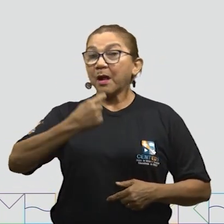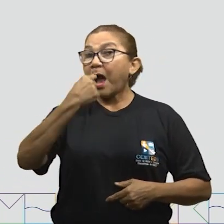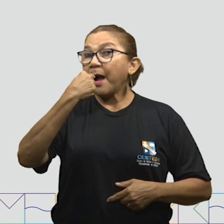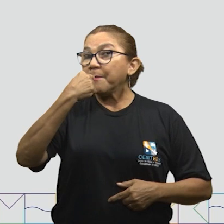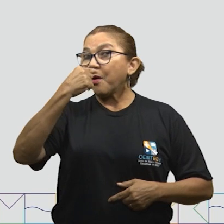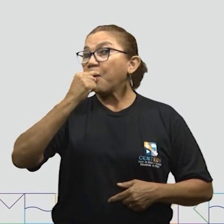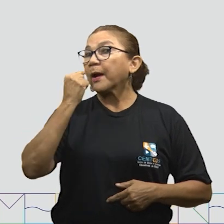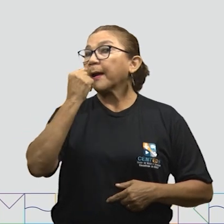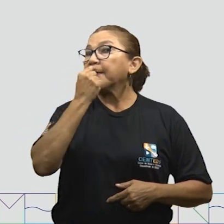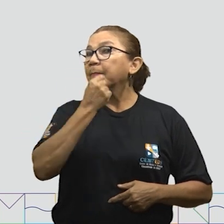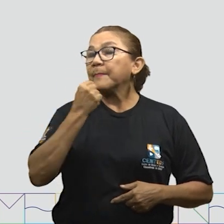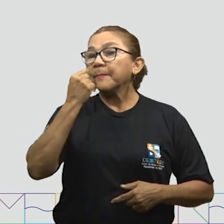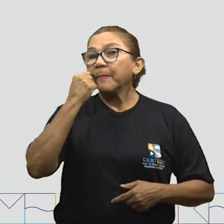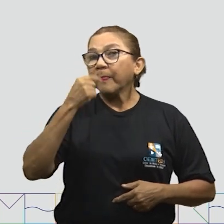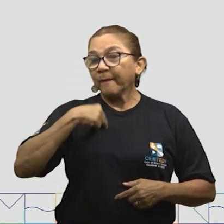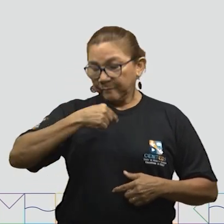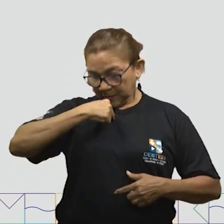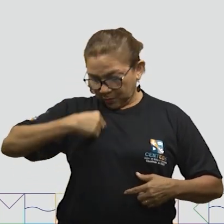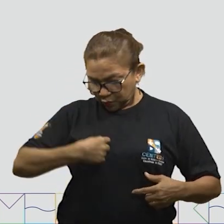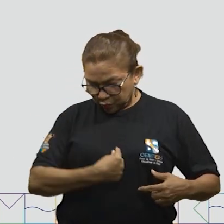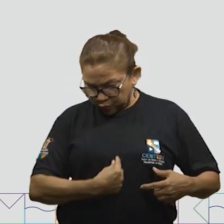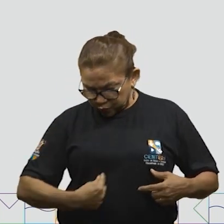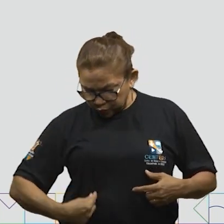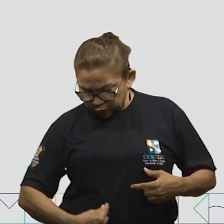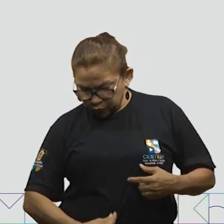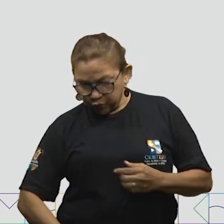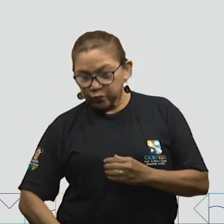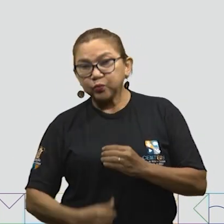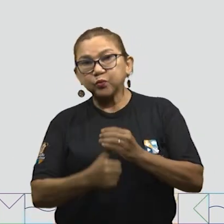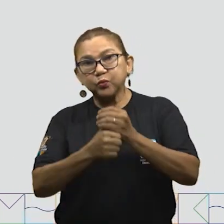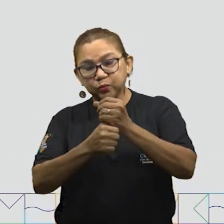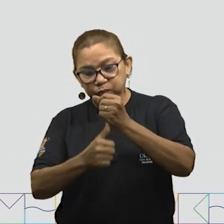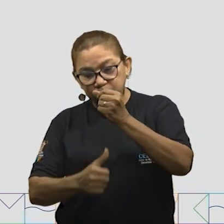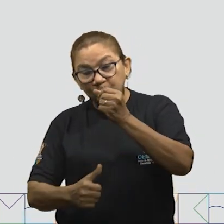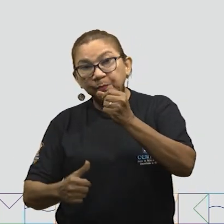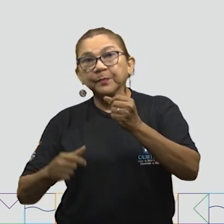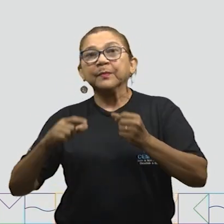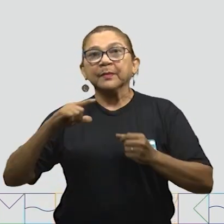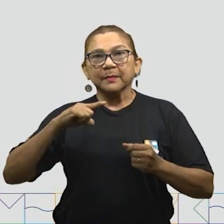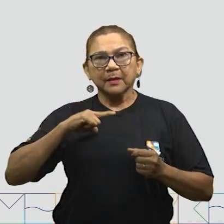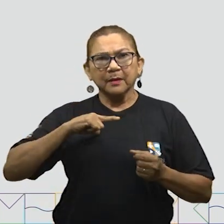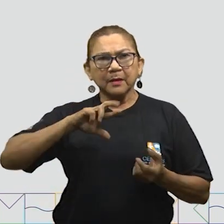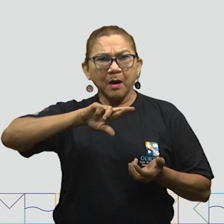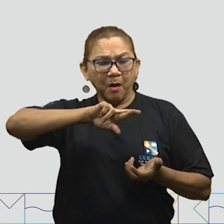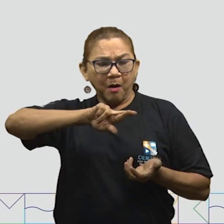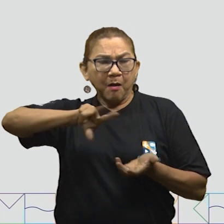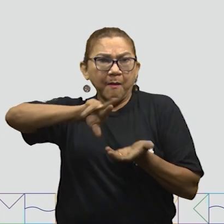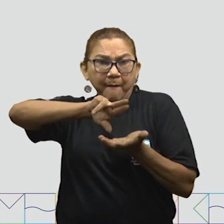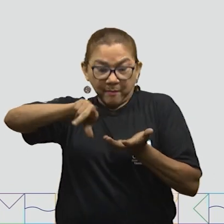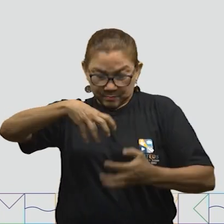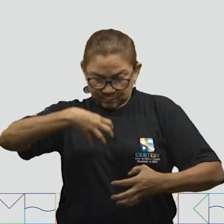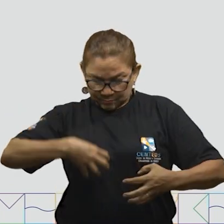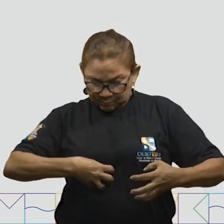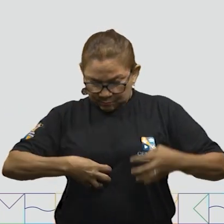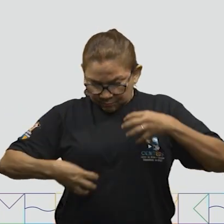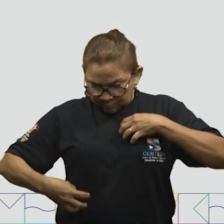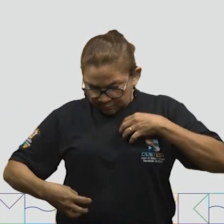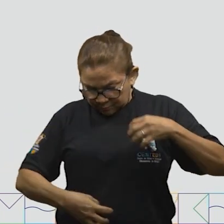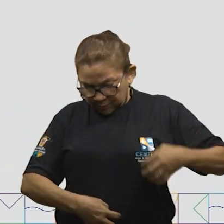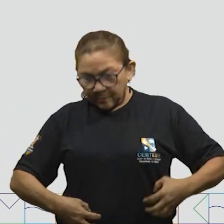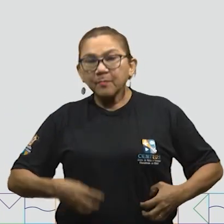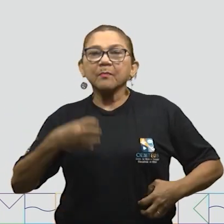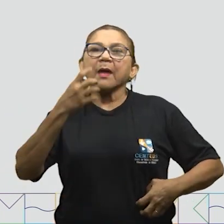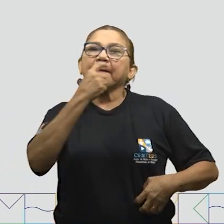boca ao ânus. Esse tubo contém alguns órgãos: boca,